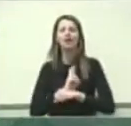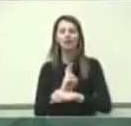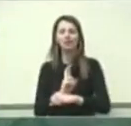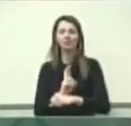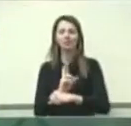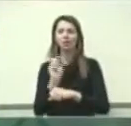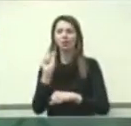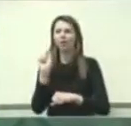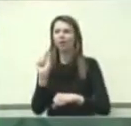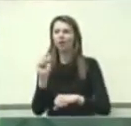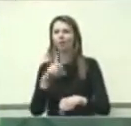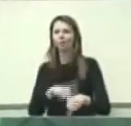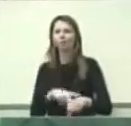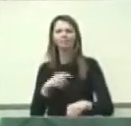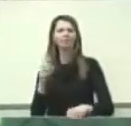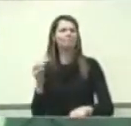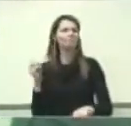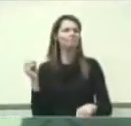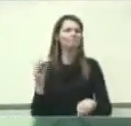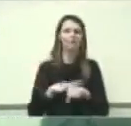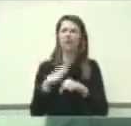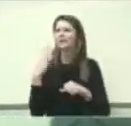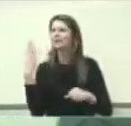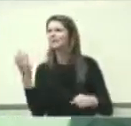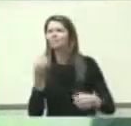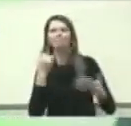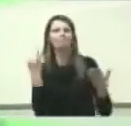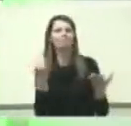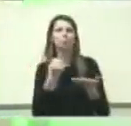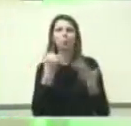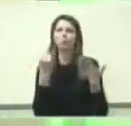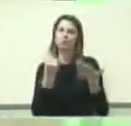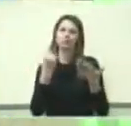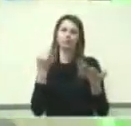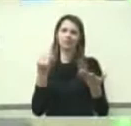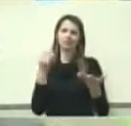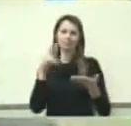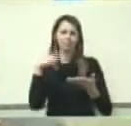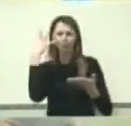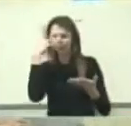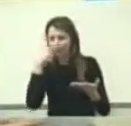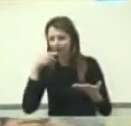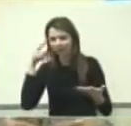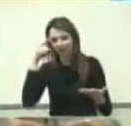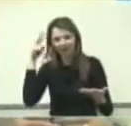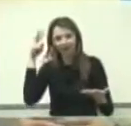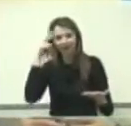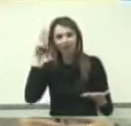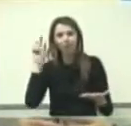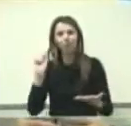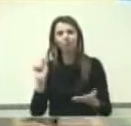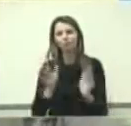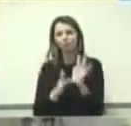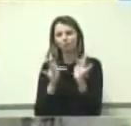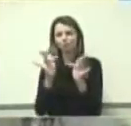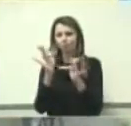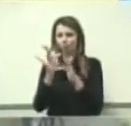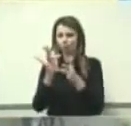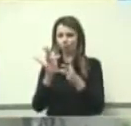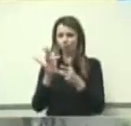um dos momentos tão nobres tão sublimes na história do ministério de